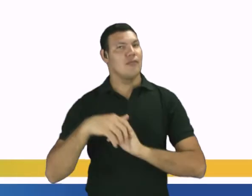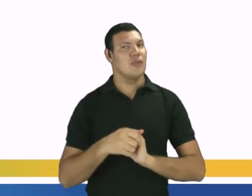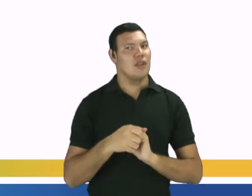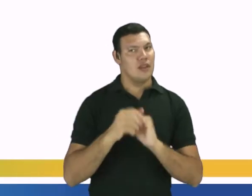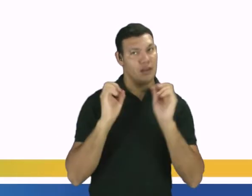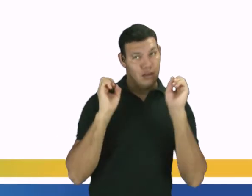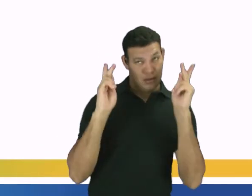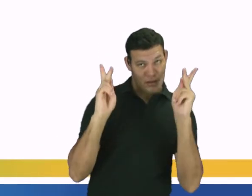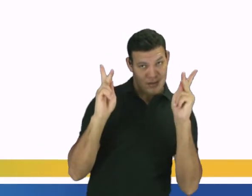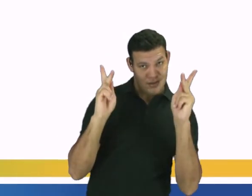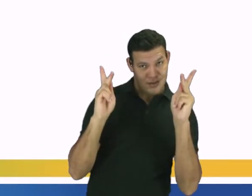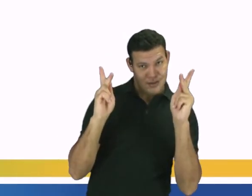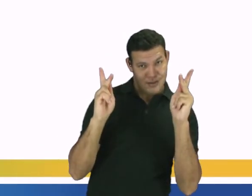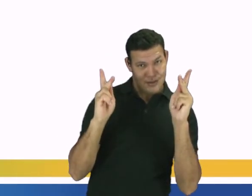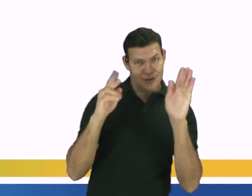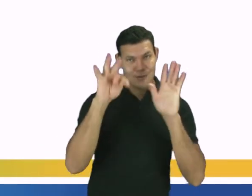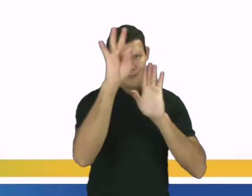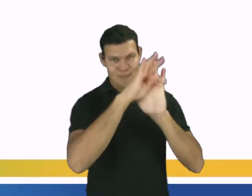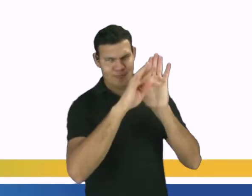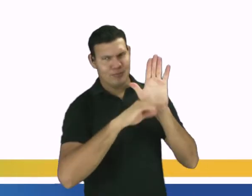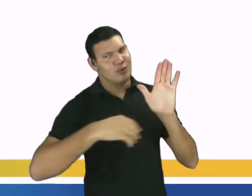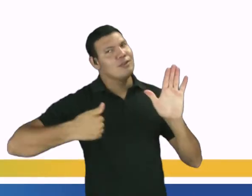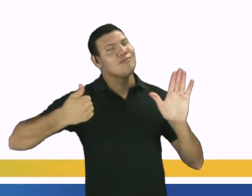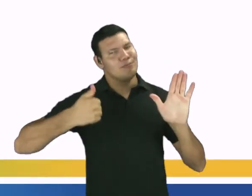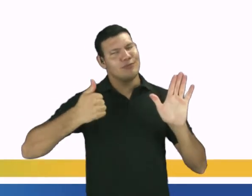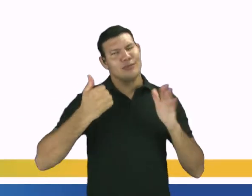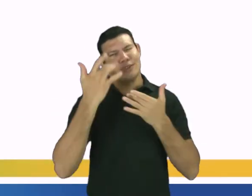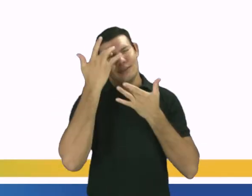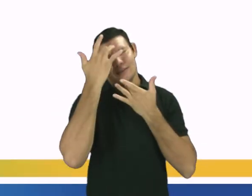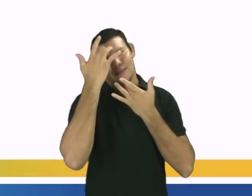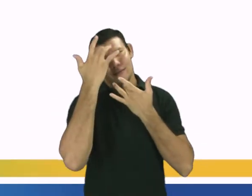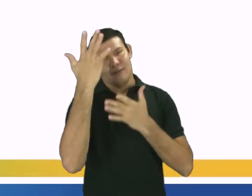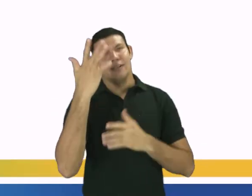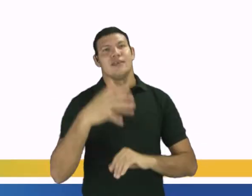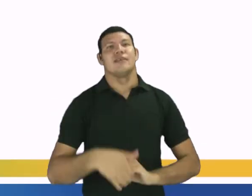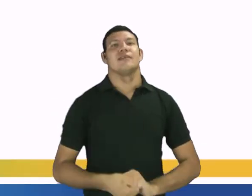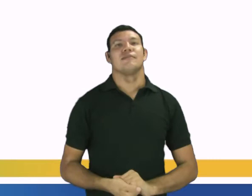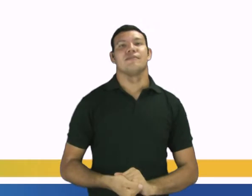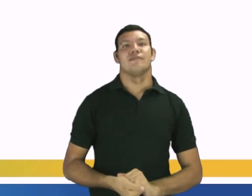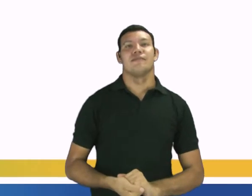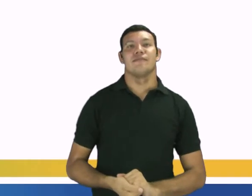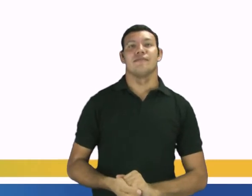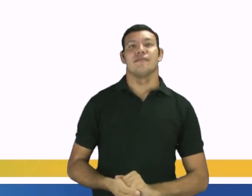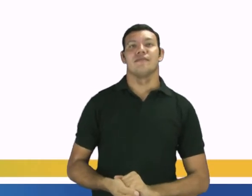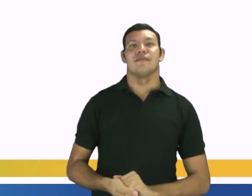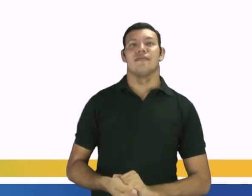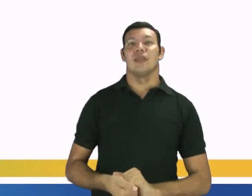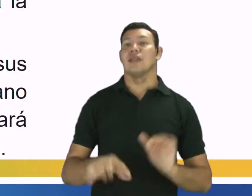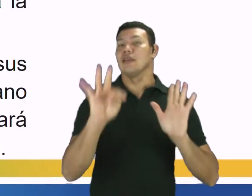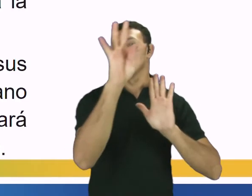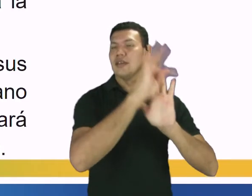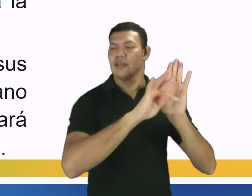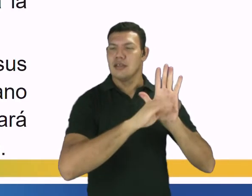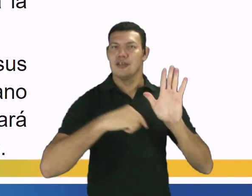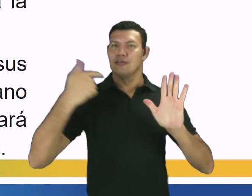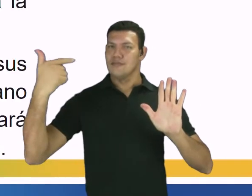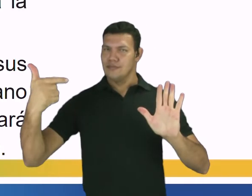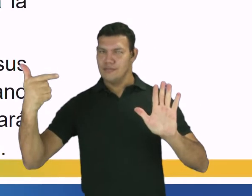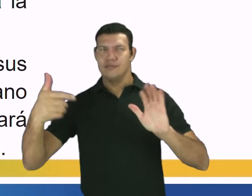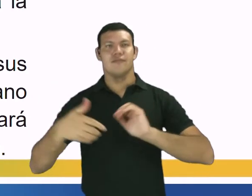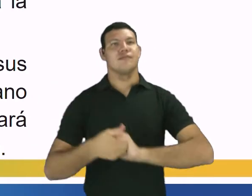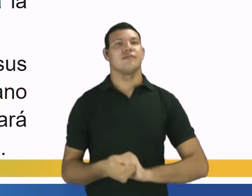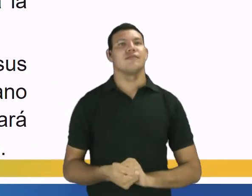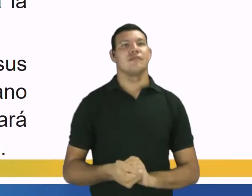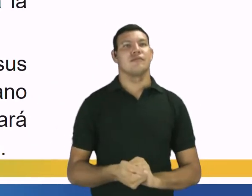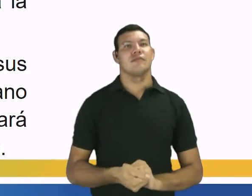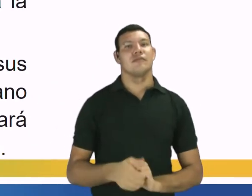Tranquilo? Pegaram aí o primeiro texto? Facinho, né? Agora nós vamos para o texto 2. Quero ver se vocês vão prestar atenção. Olha lá, ó.